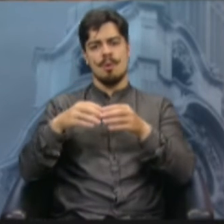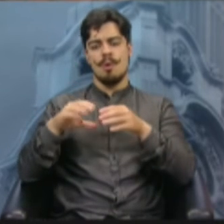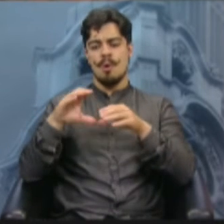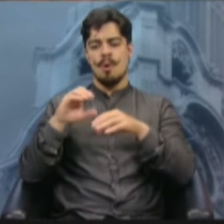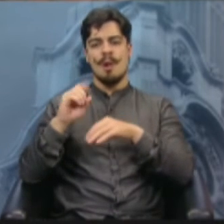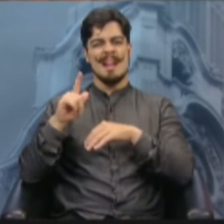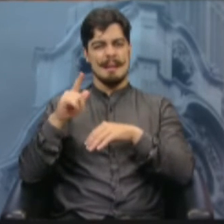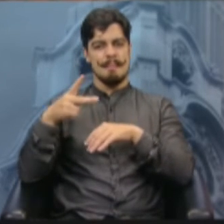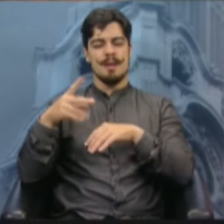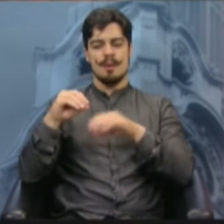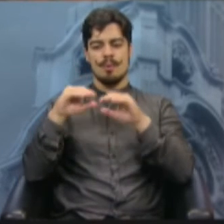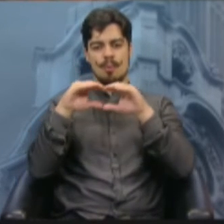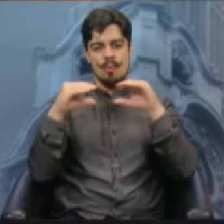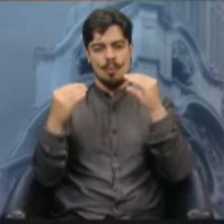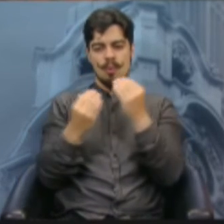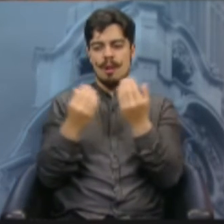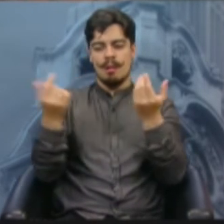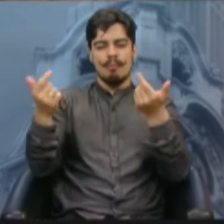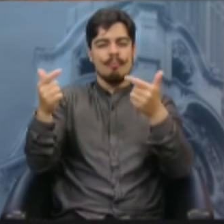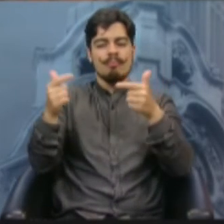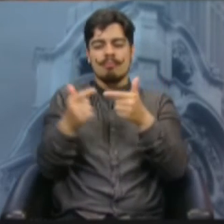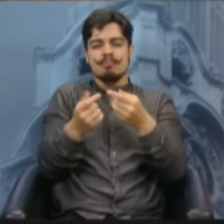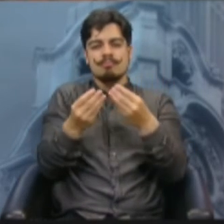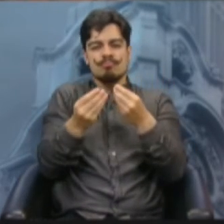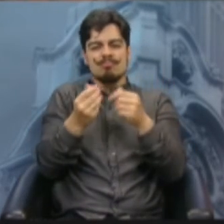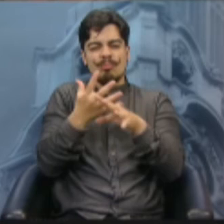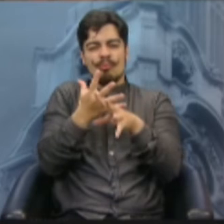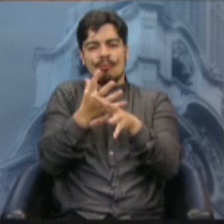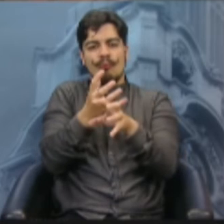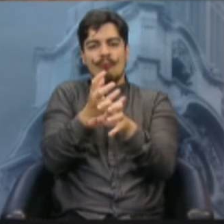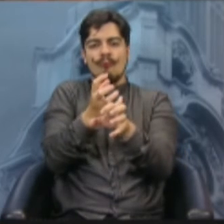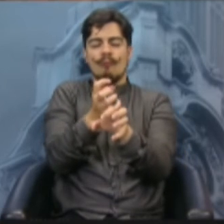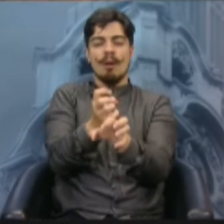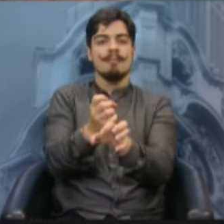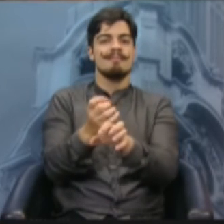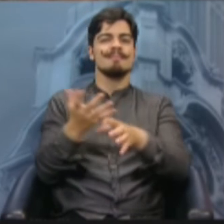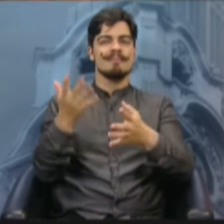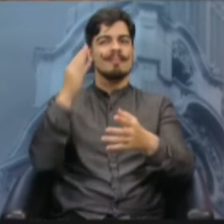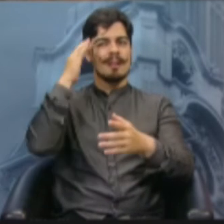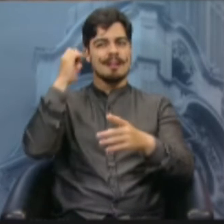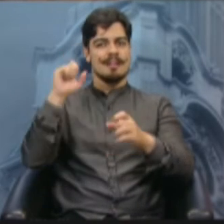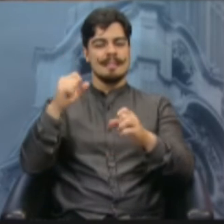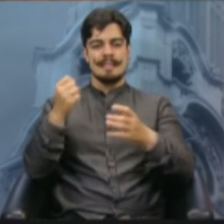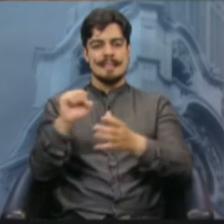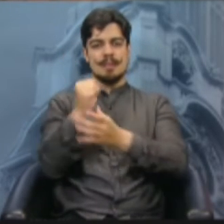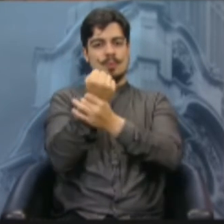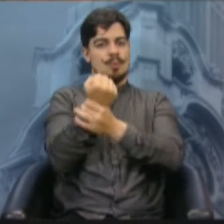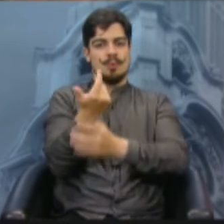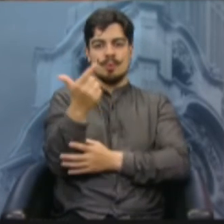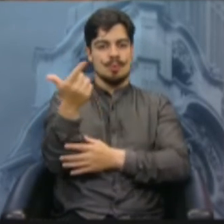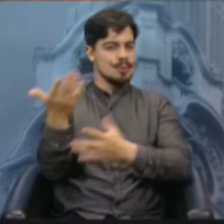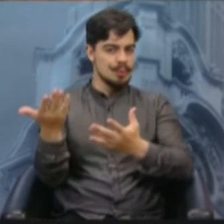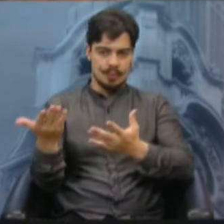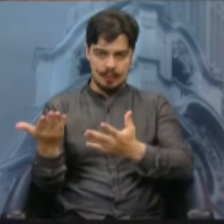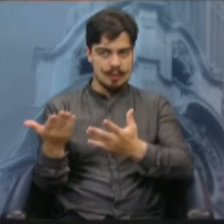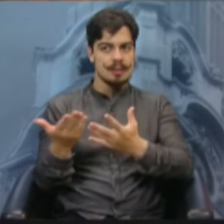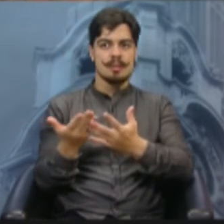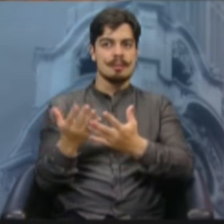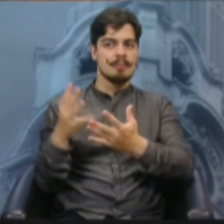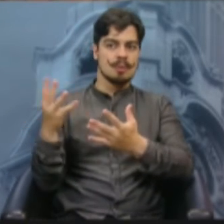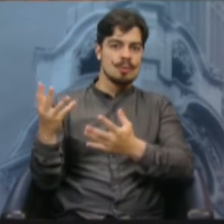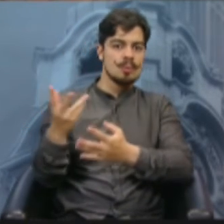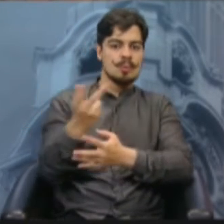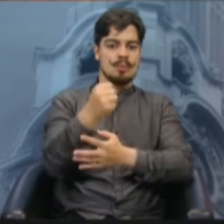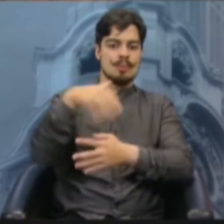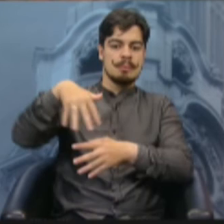muito degradado, né, gerando uma sensação, né, e de, não só a sensação, mas uma insegurança, né, para todo aquele